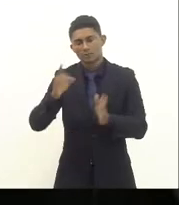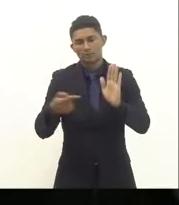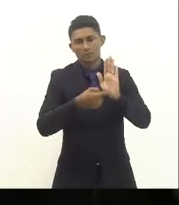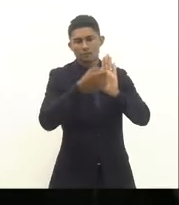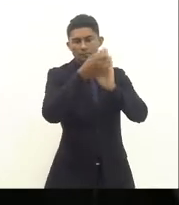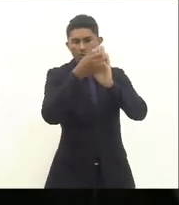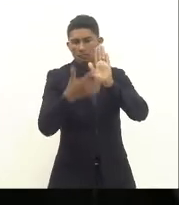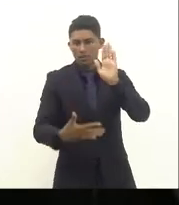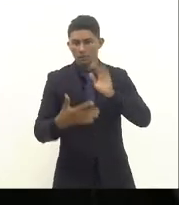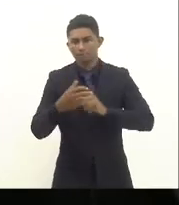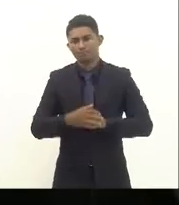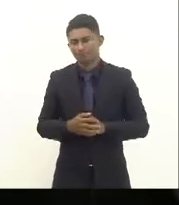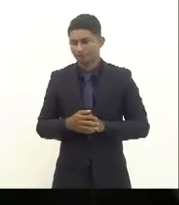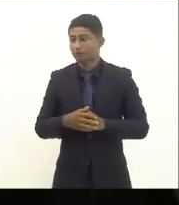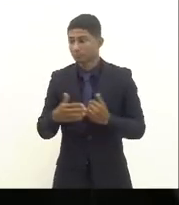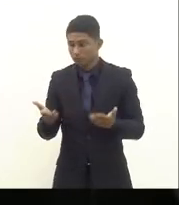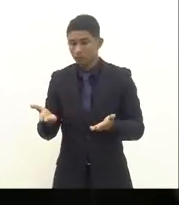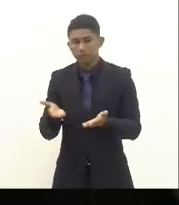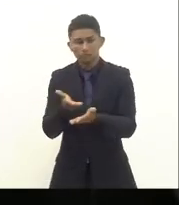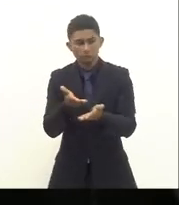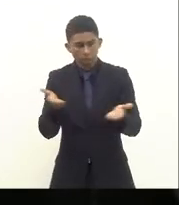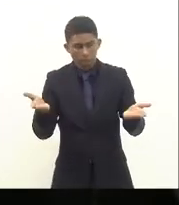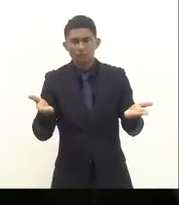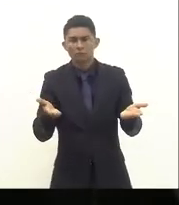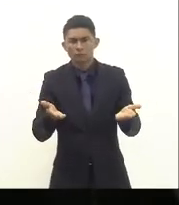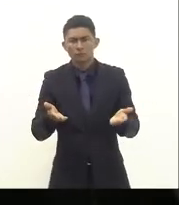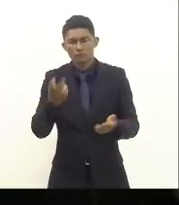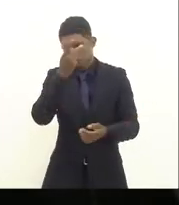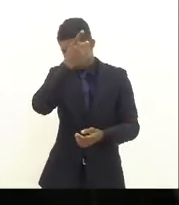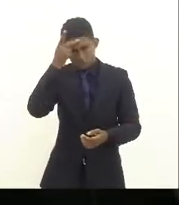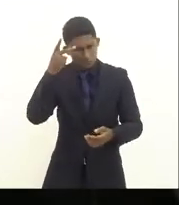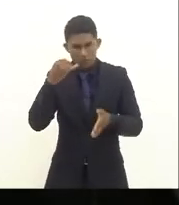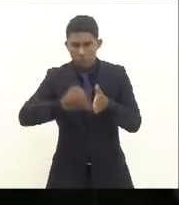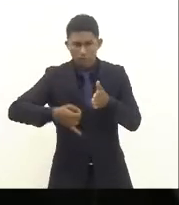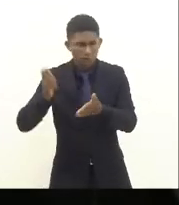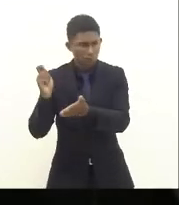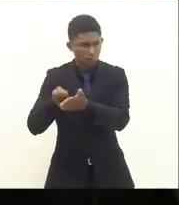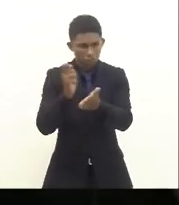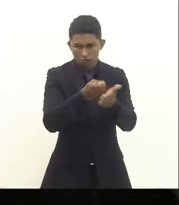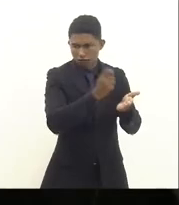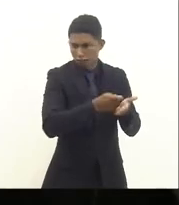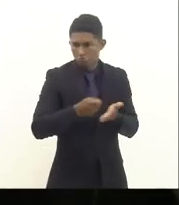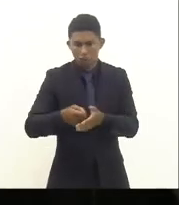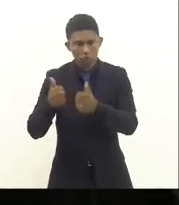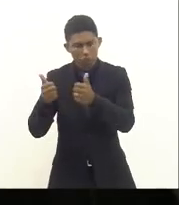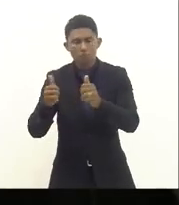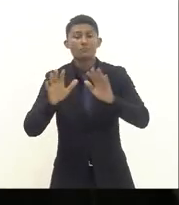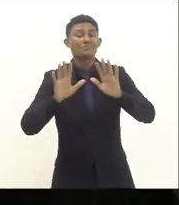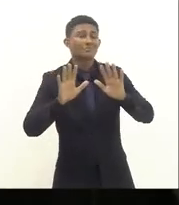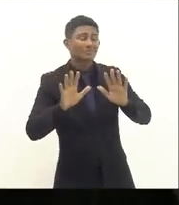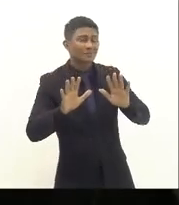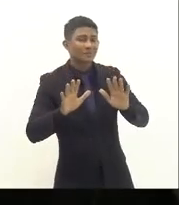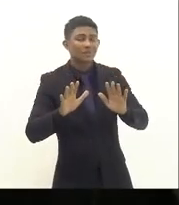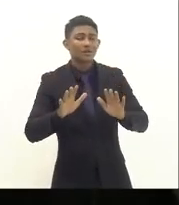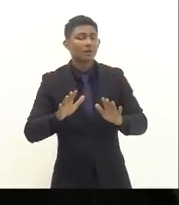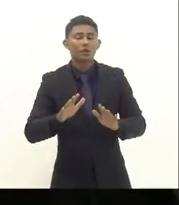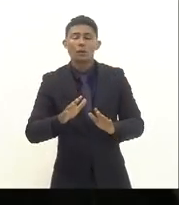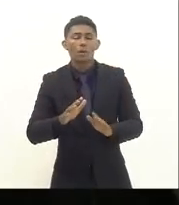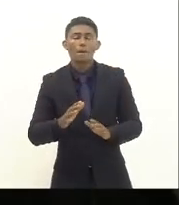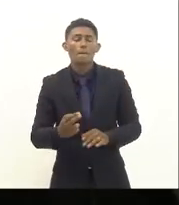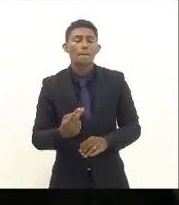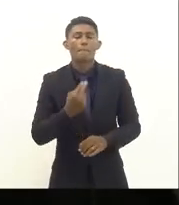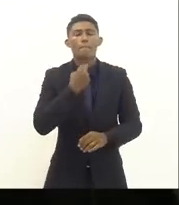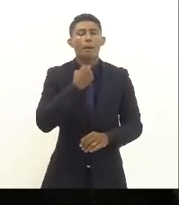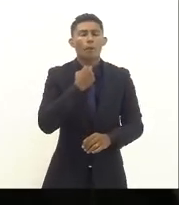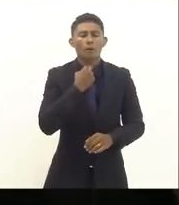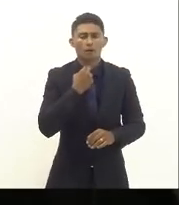prejuízo de outras garantias asseguradas ao contribuinte é vedado vedado para mim não